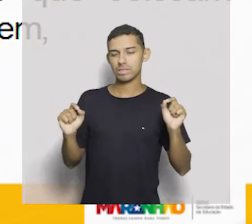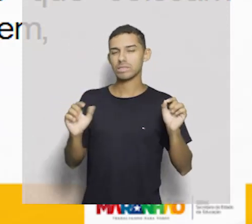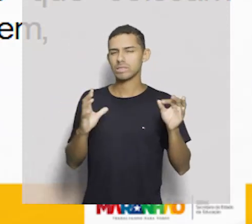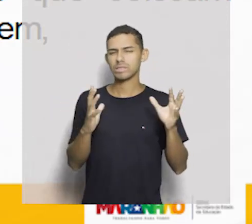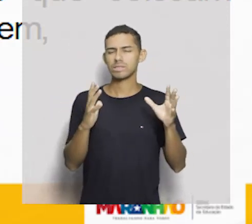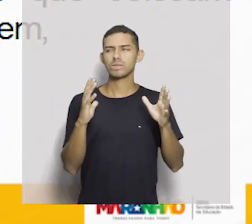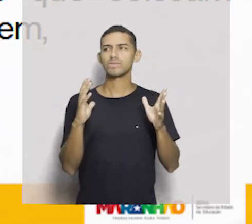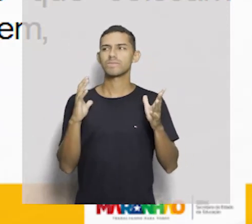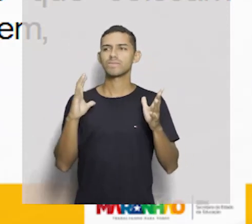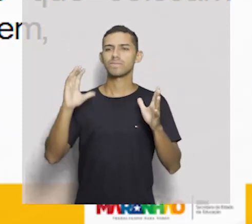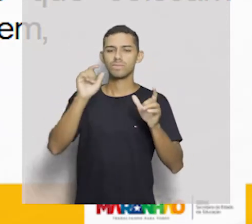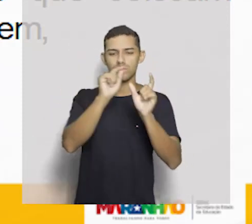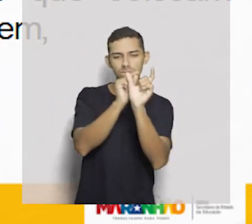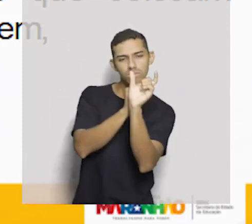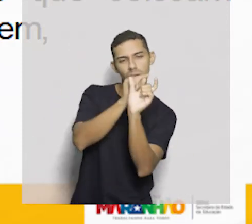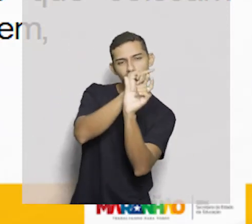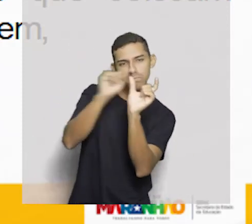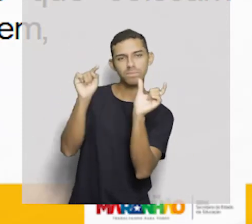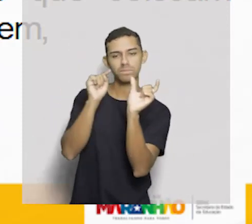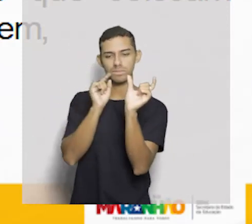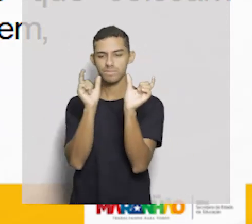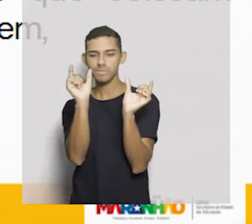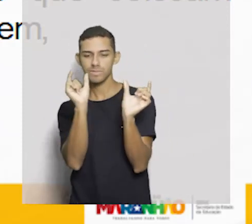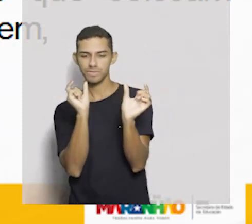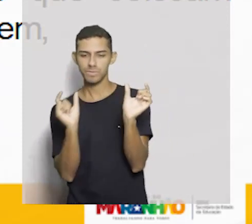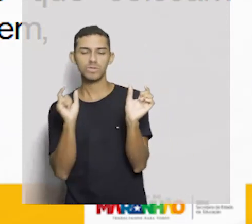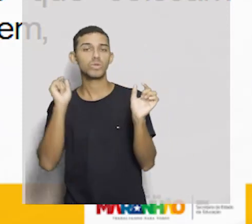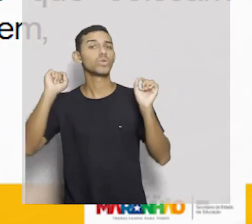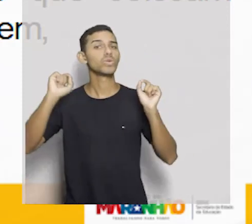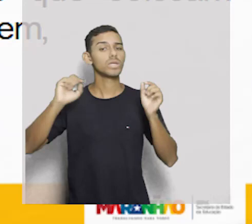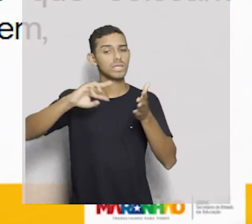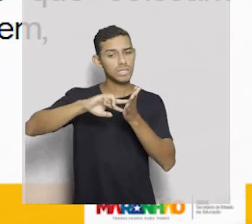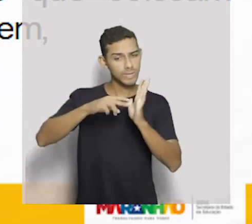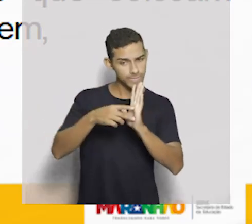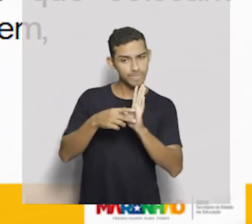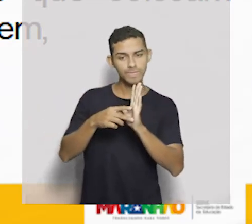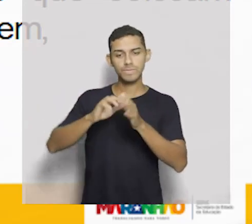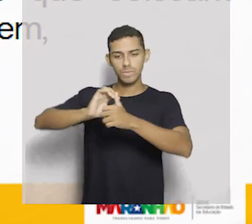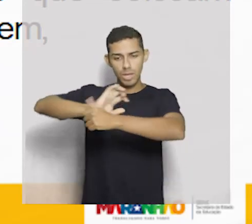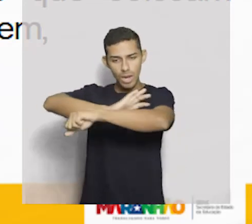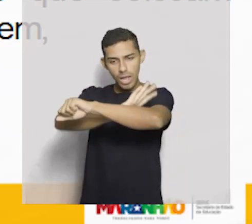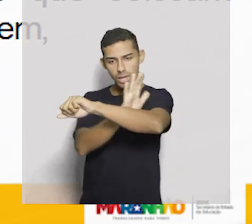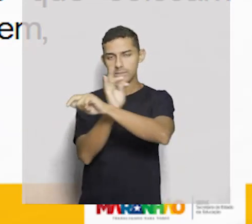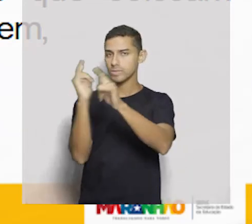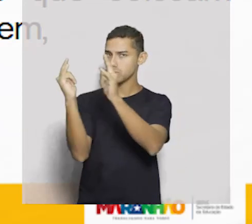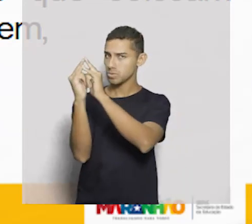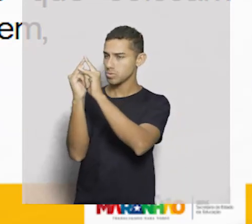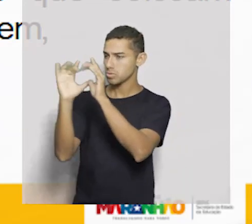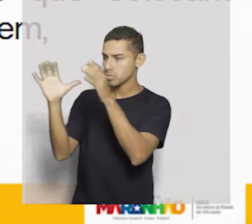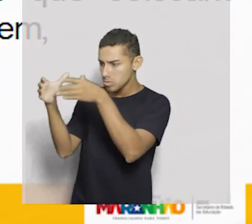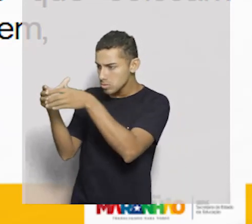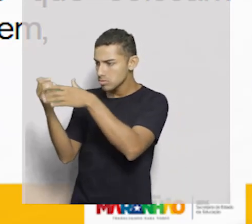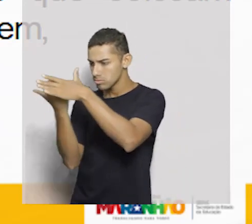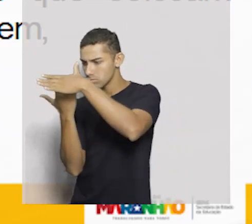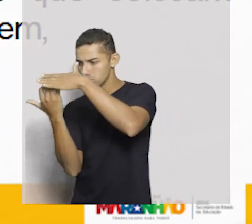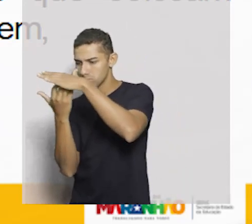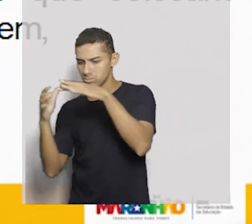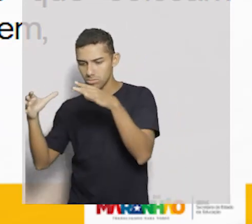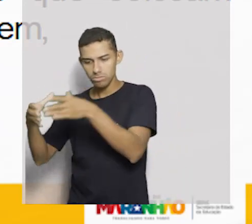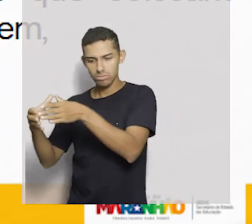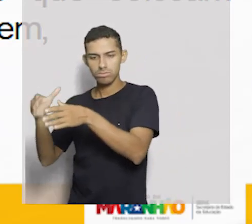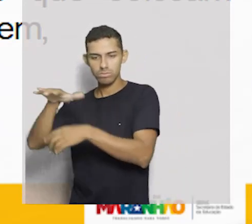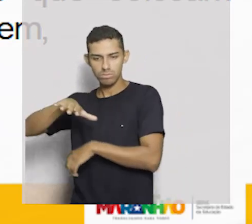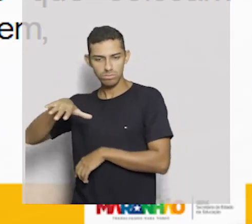isso acontece tu destaca Ele tá te falando o que é racismo institucional então destaca aí né Toda essa primeira